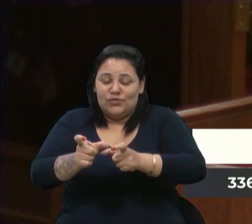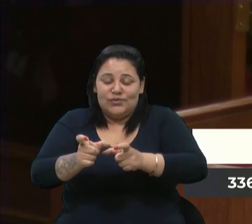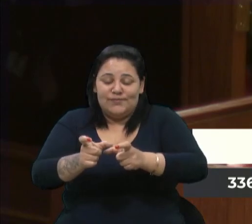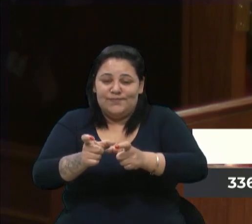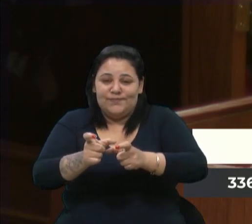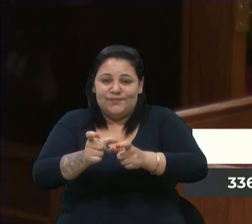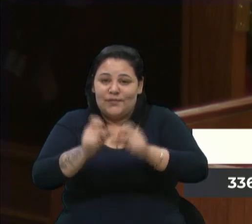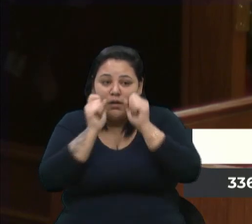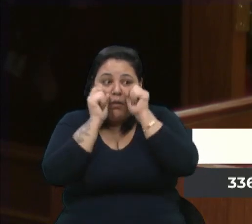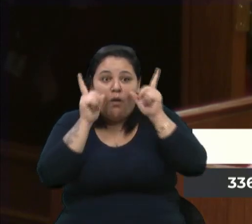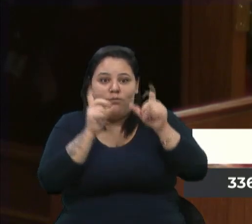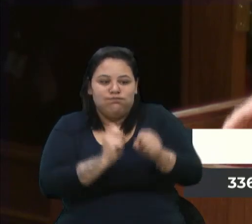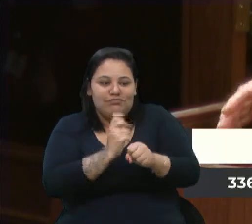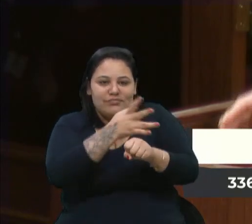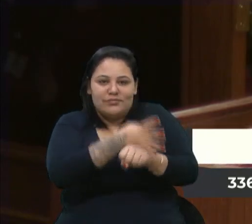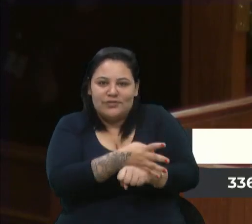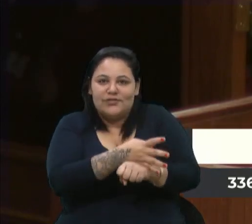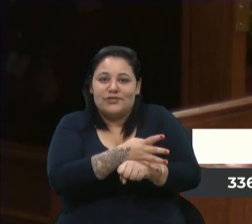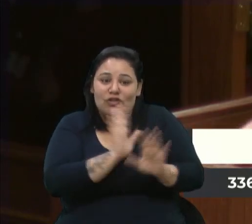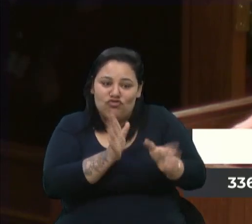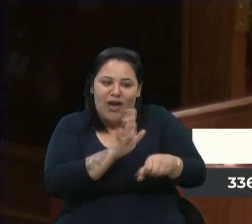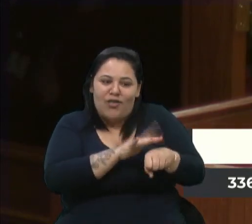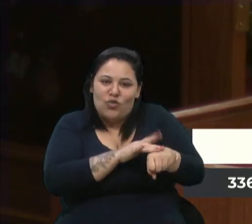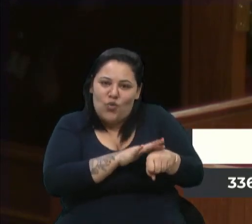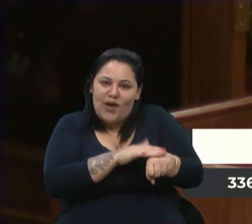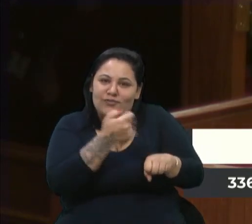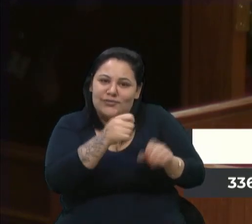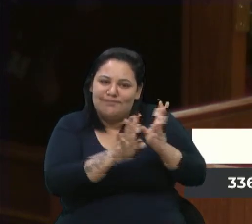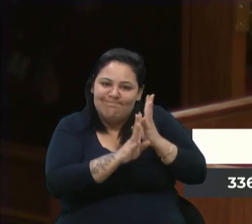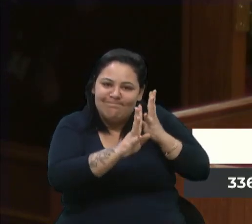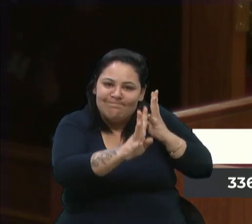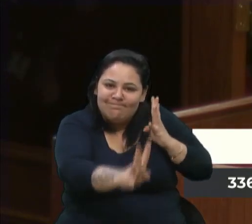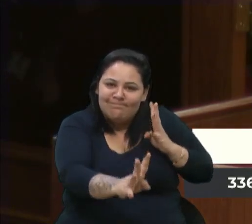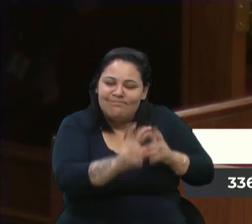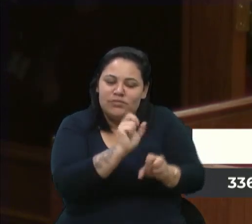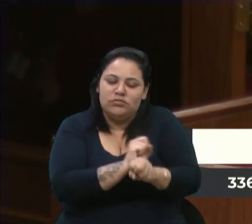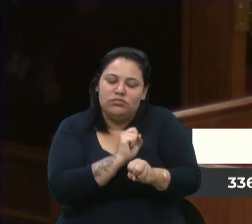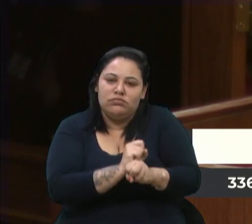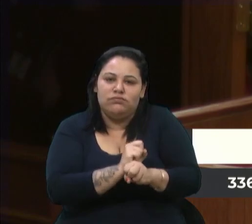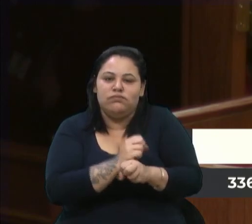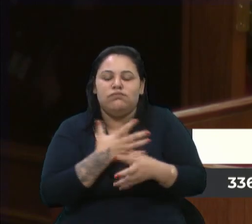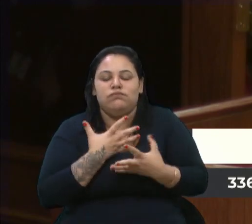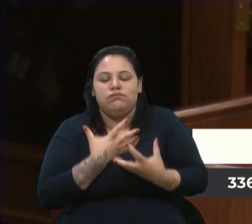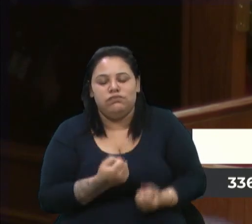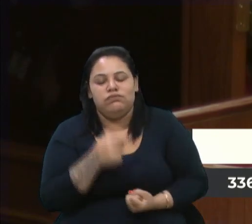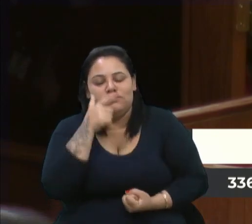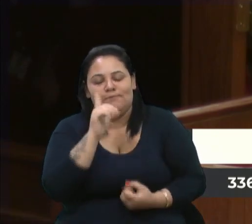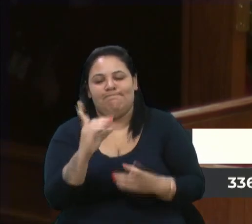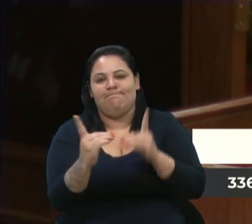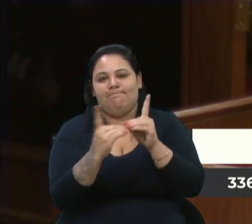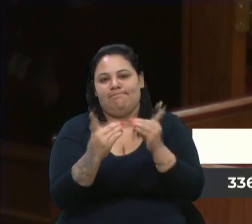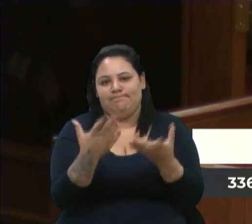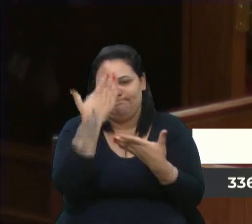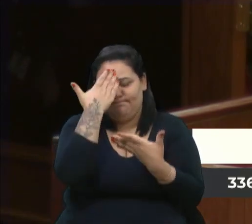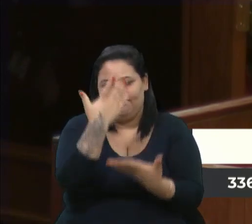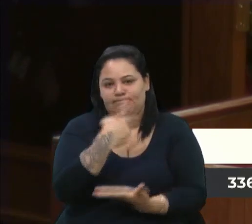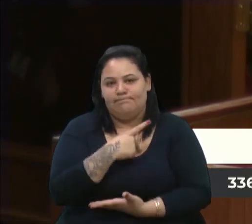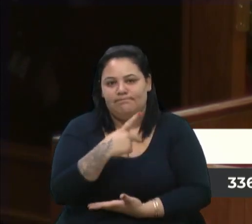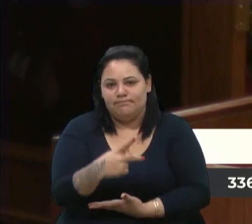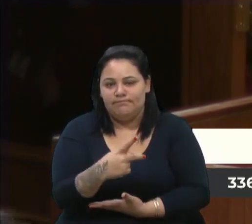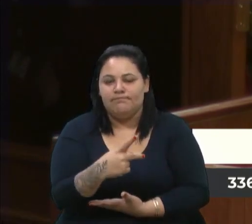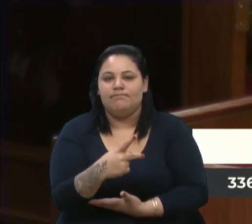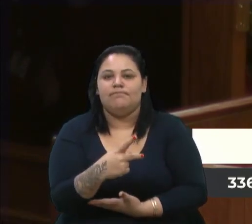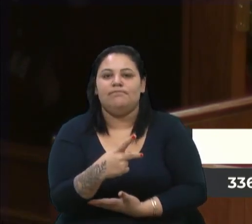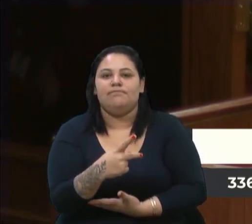cedo, já está doente e tem que levantar cedo para ir para uma fila para conseguir uma consulta. Obrigado, presidente, obrigado,